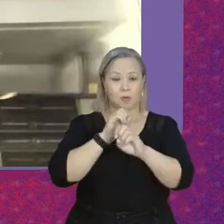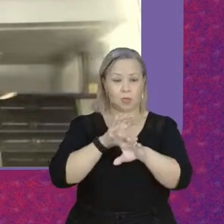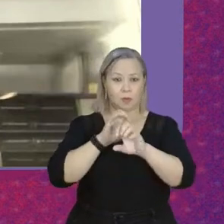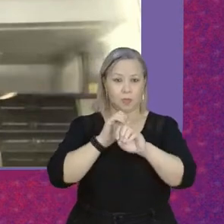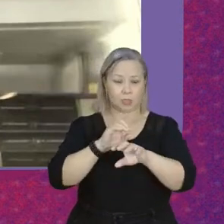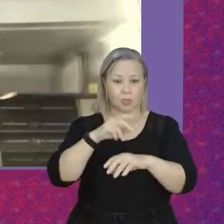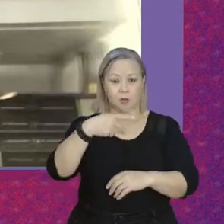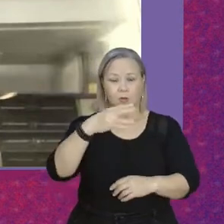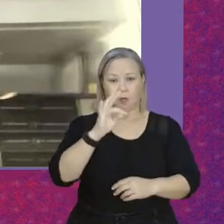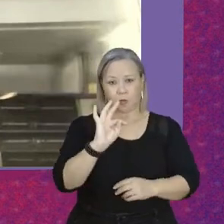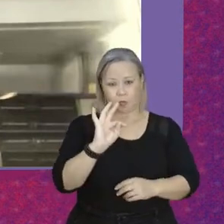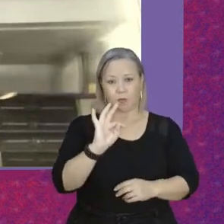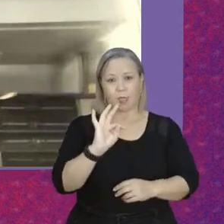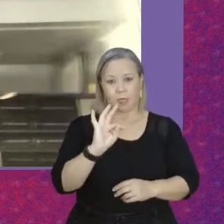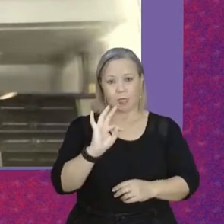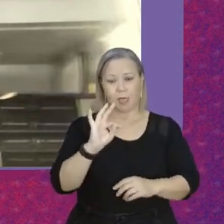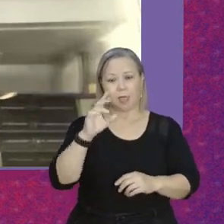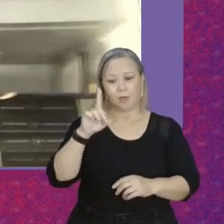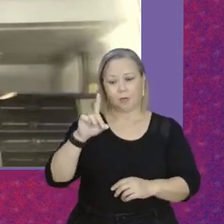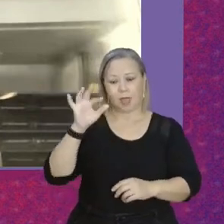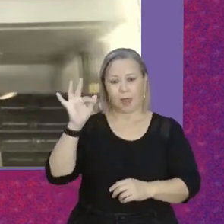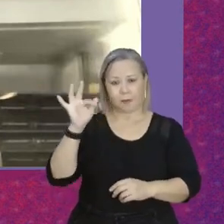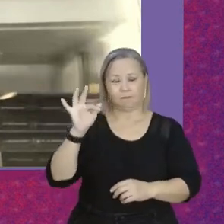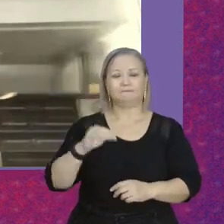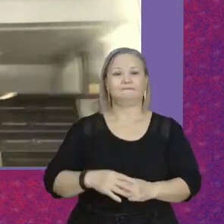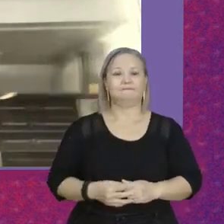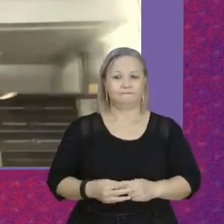do PT do Distrito Federal.